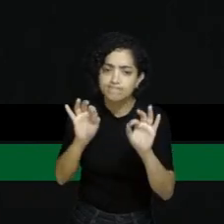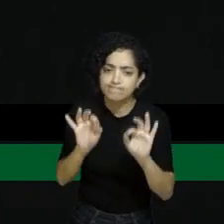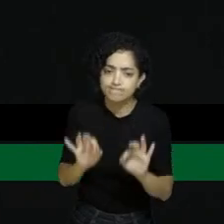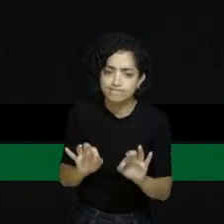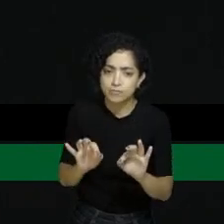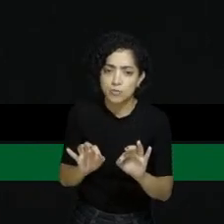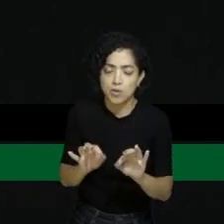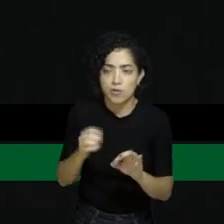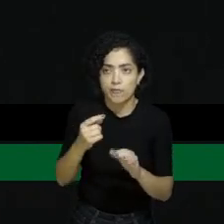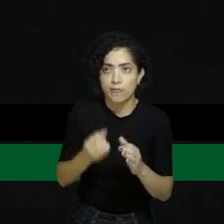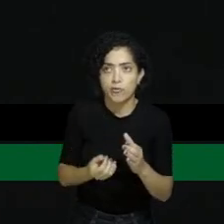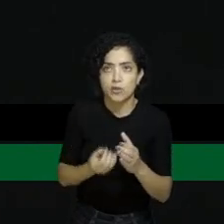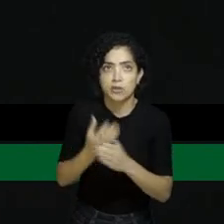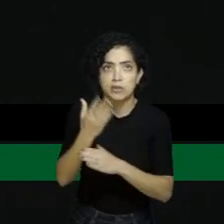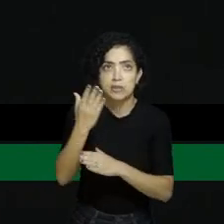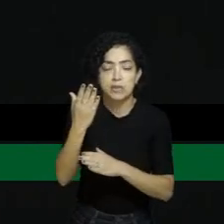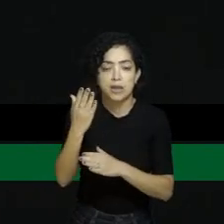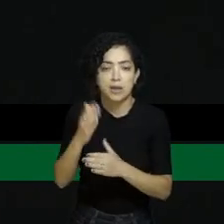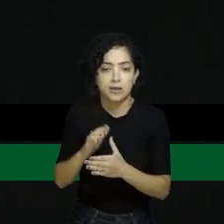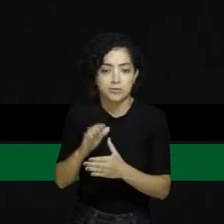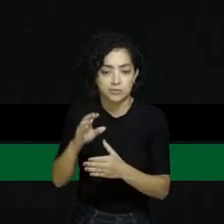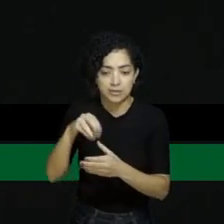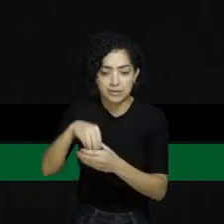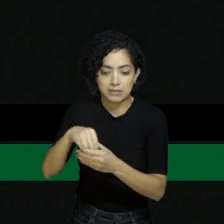criado dentro dos muros da LESC.